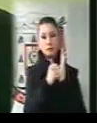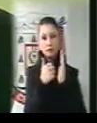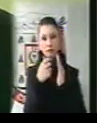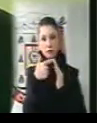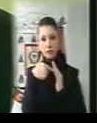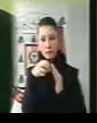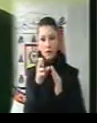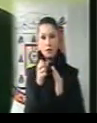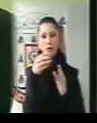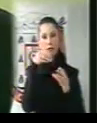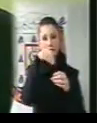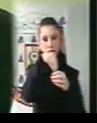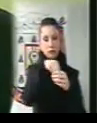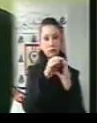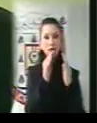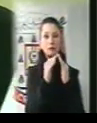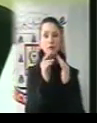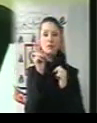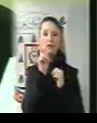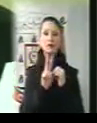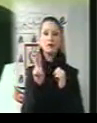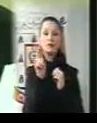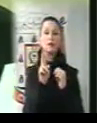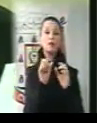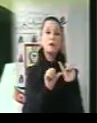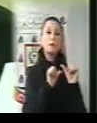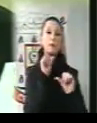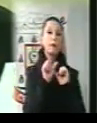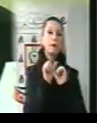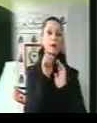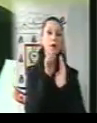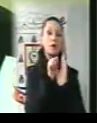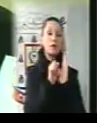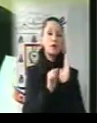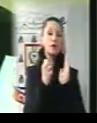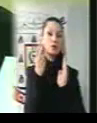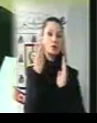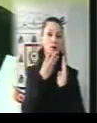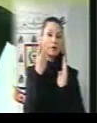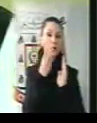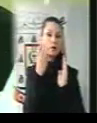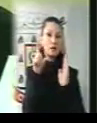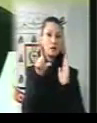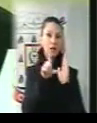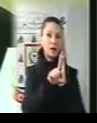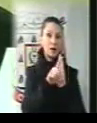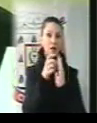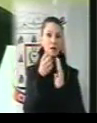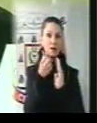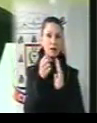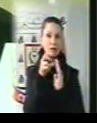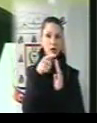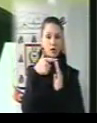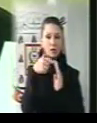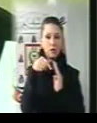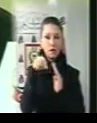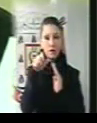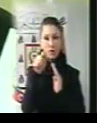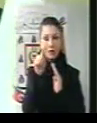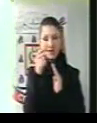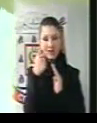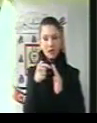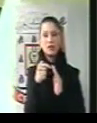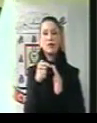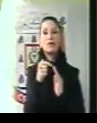112 e 116 do Regimento Interno, que altera o artigo 3º da Lei 6.217, que